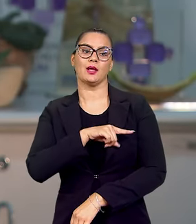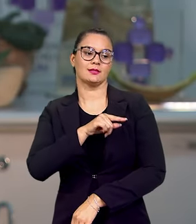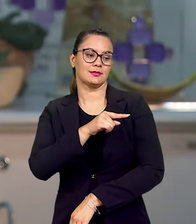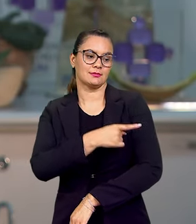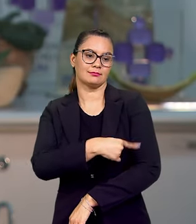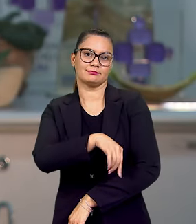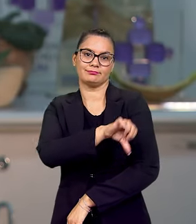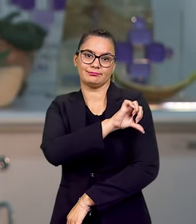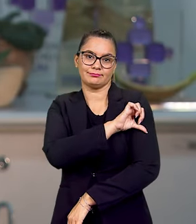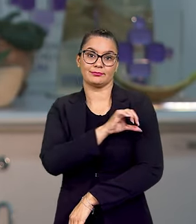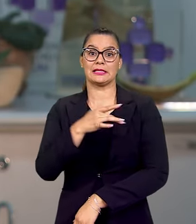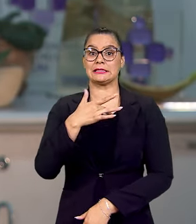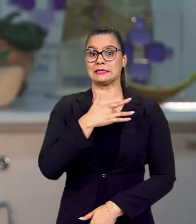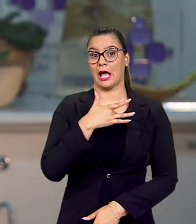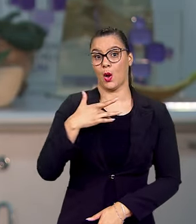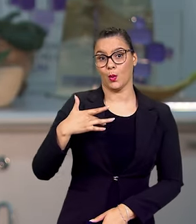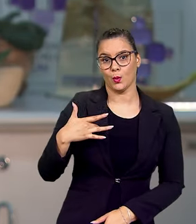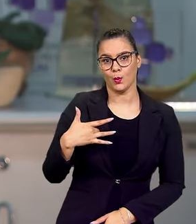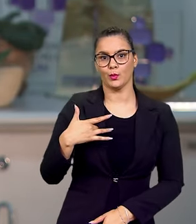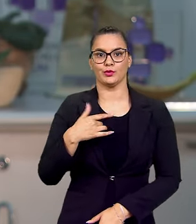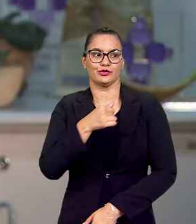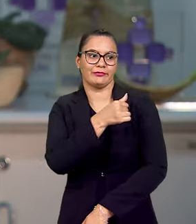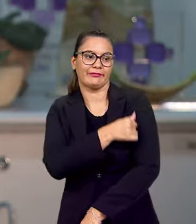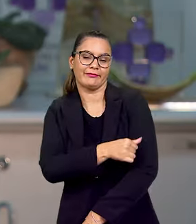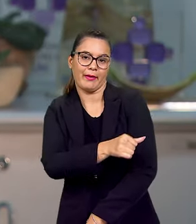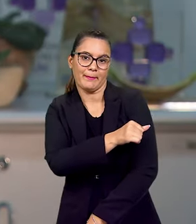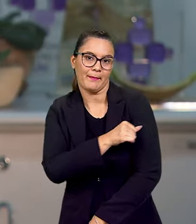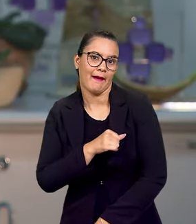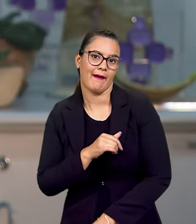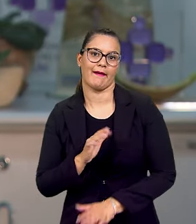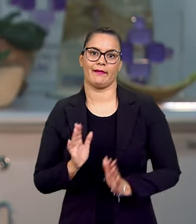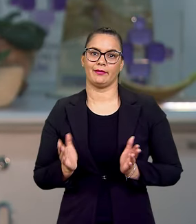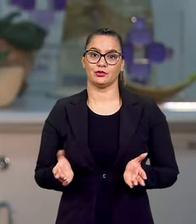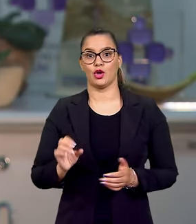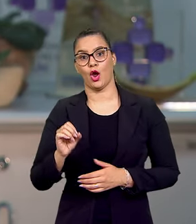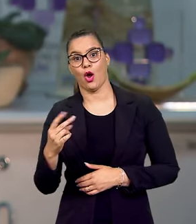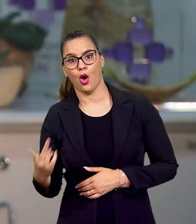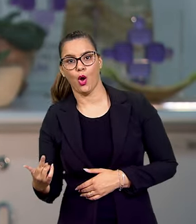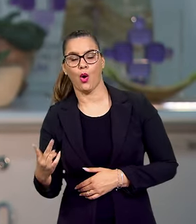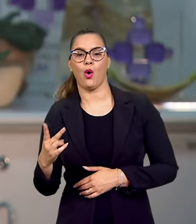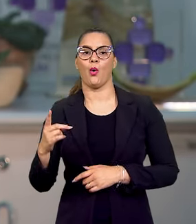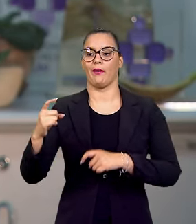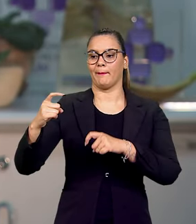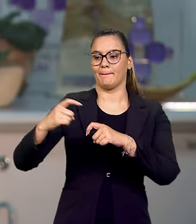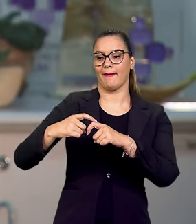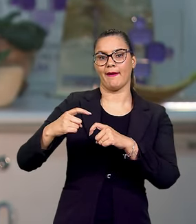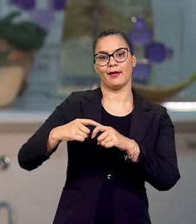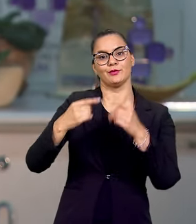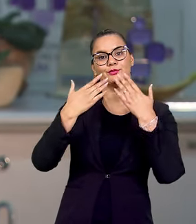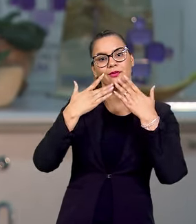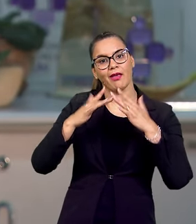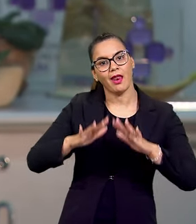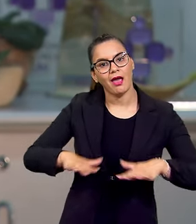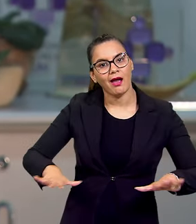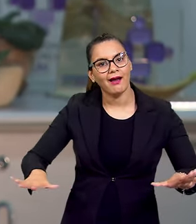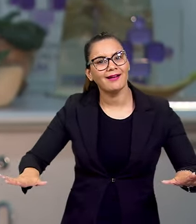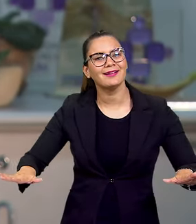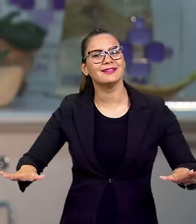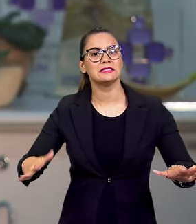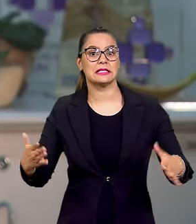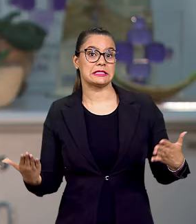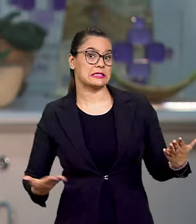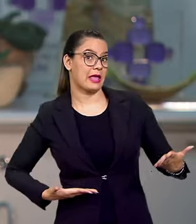para o ensino fundamental. Para a área de saúde, a gente vai para a enfermagem ou pediatria. A